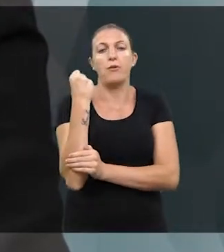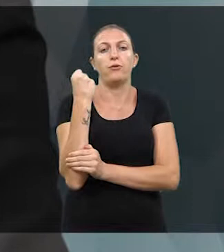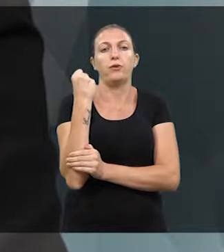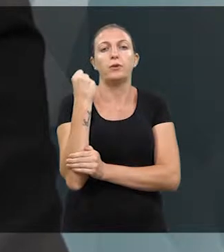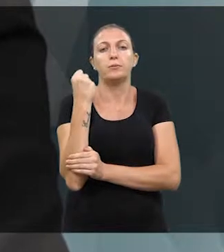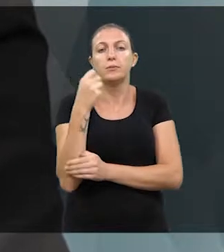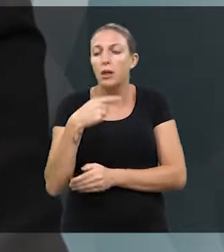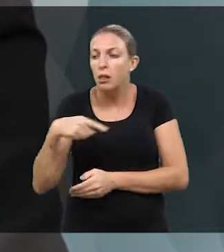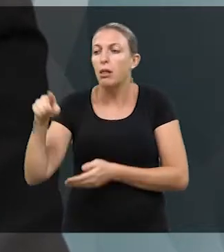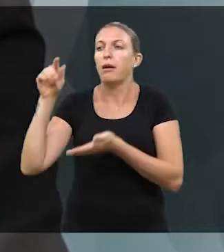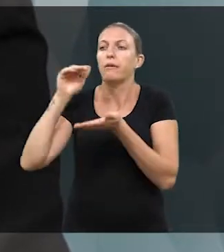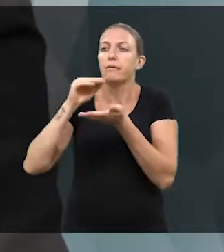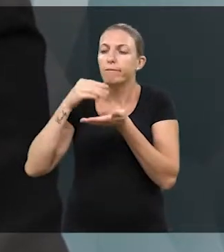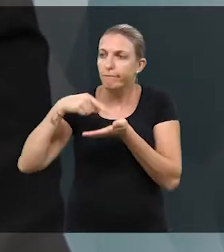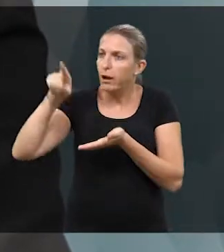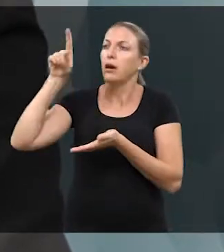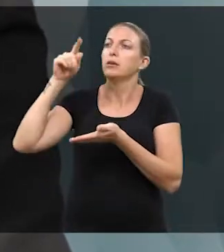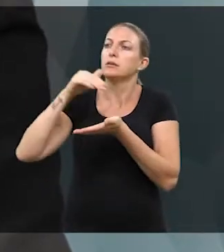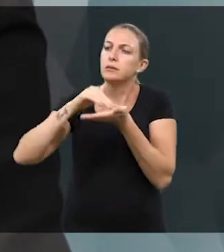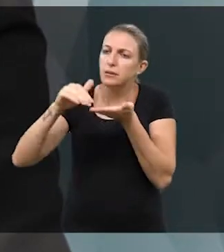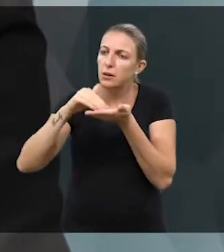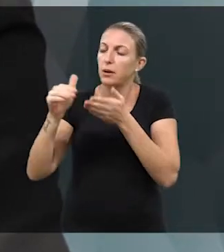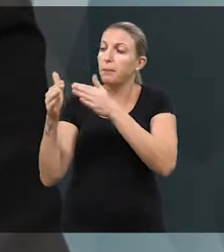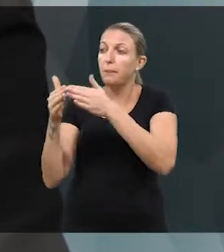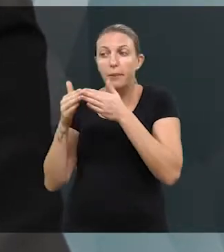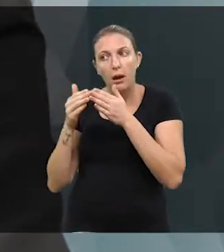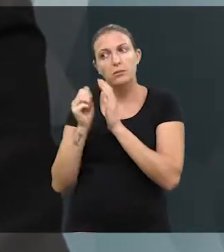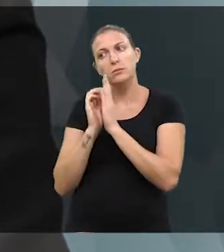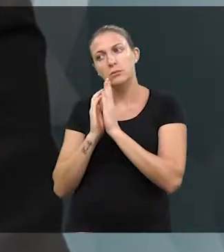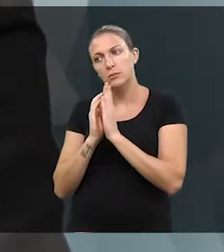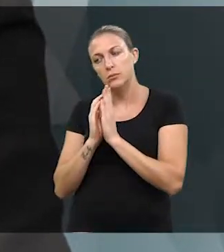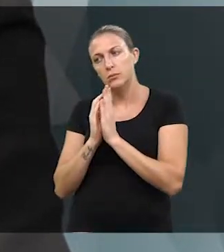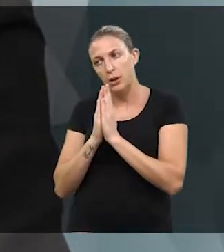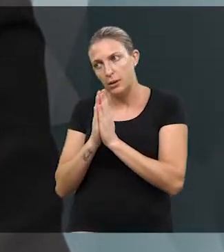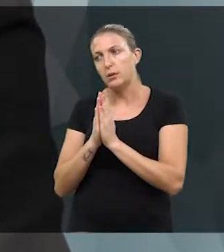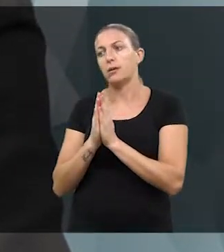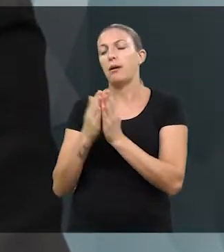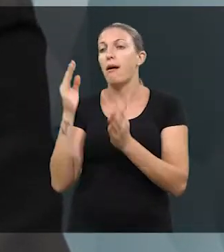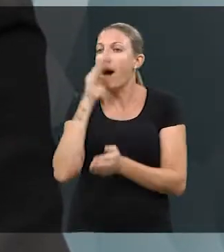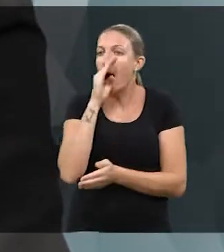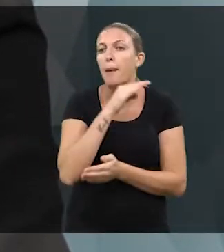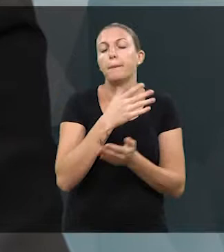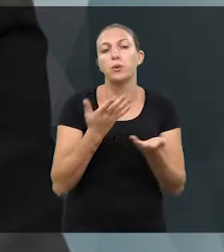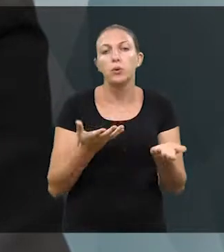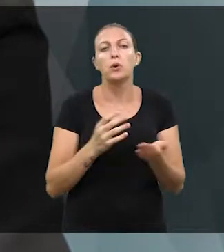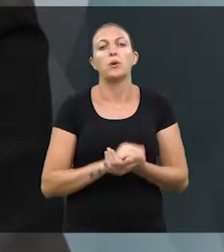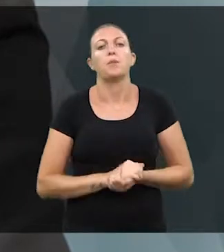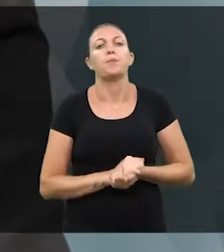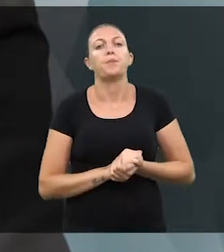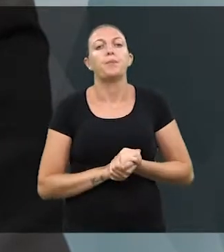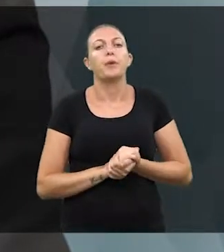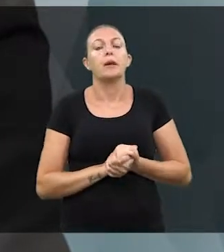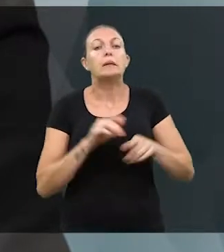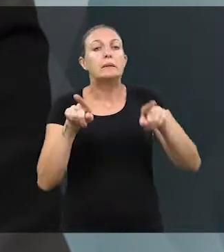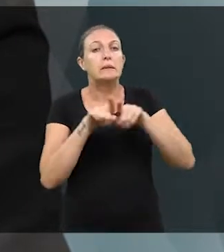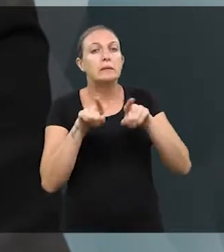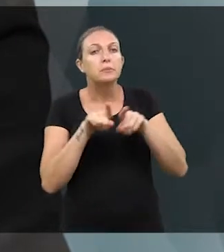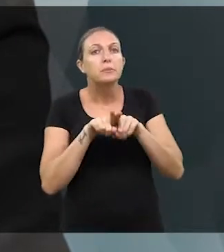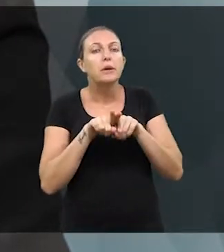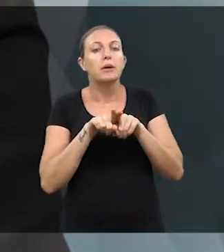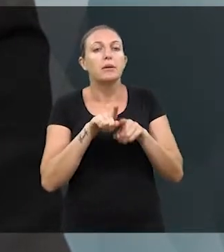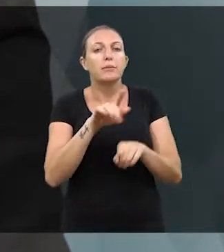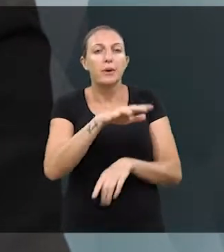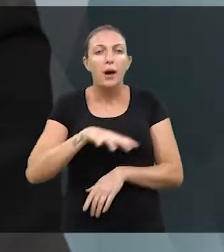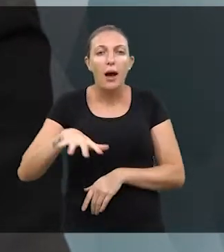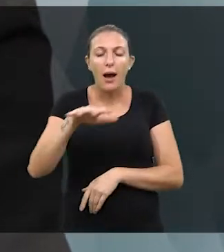secretaria ela deu uma atenção especial nem então mas essas duas áreas né e e uma área também que a gente bastante solicitado e com relação